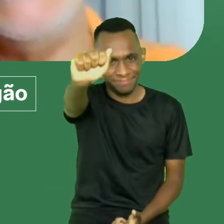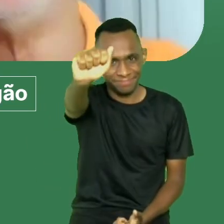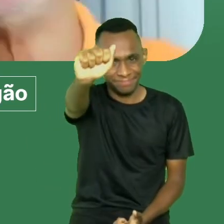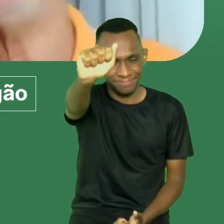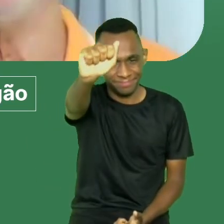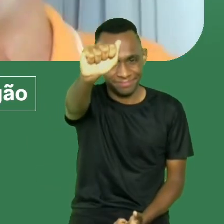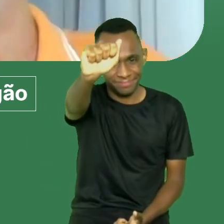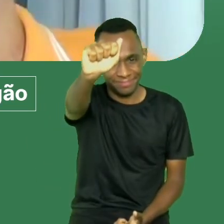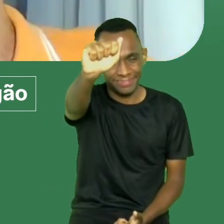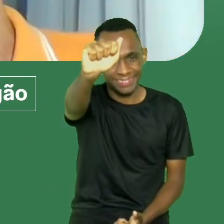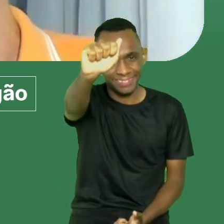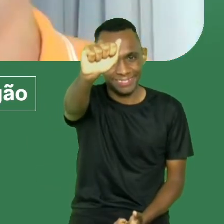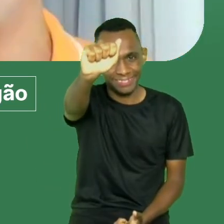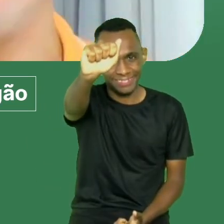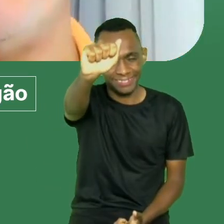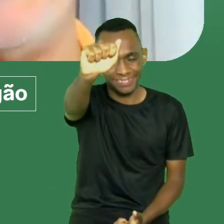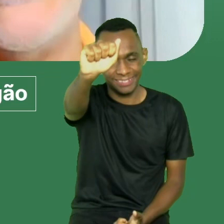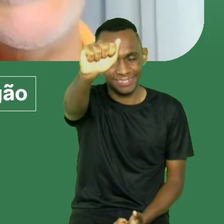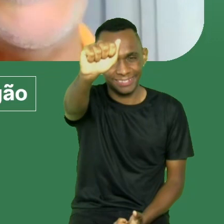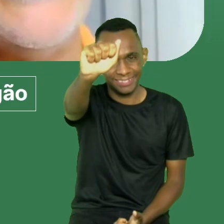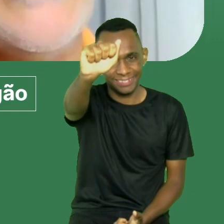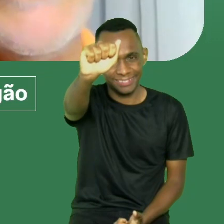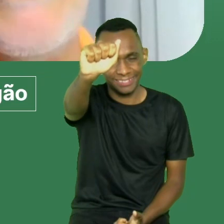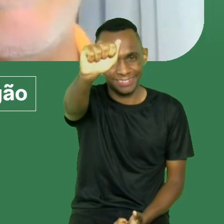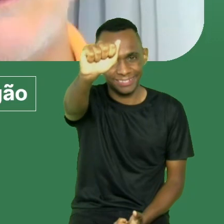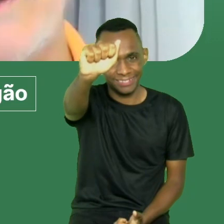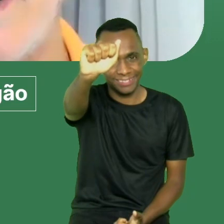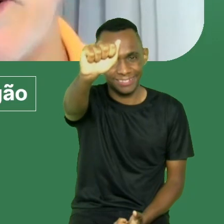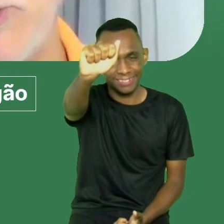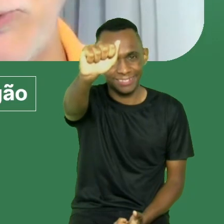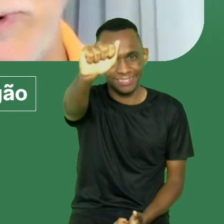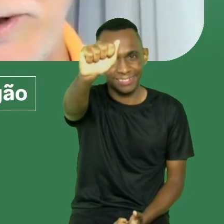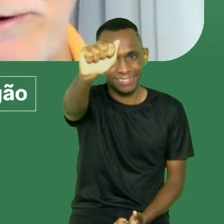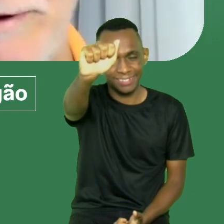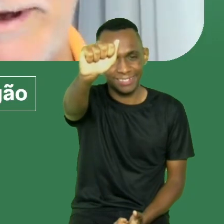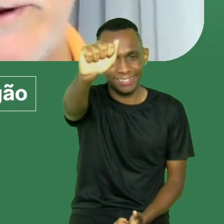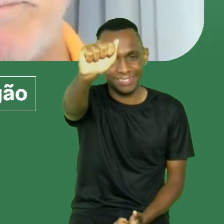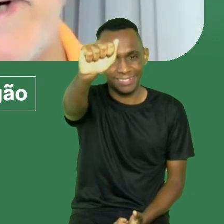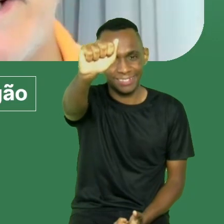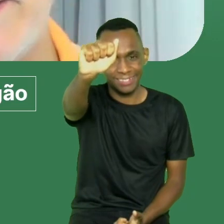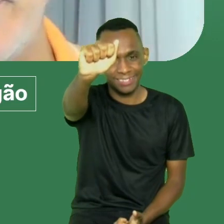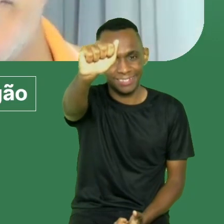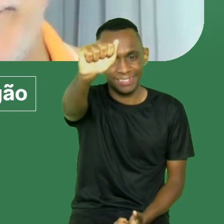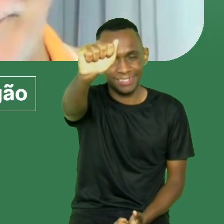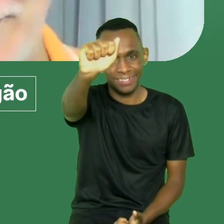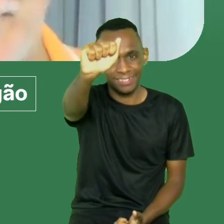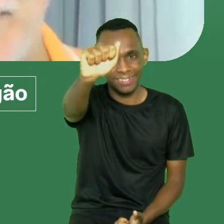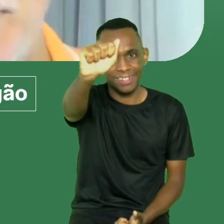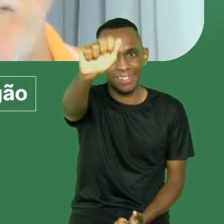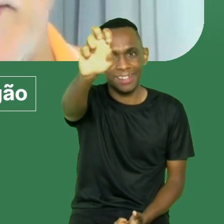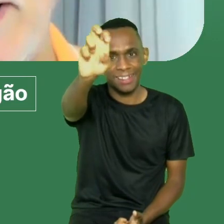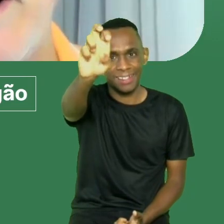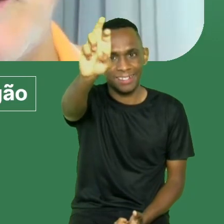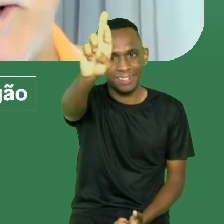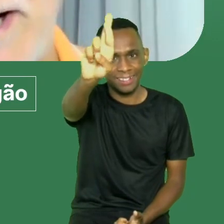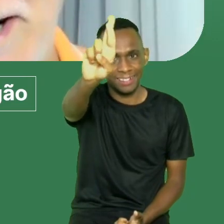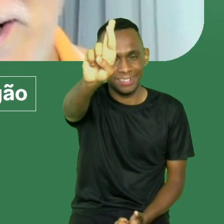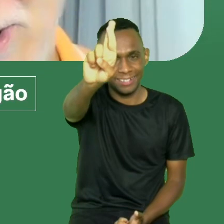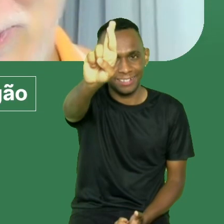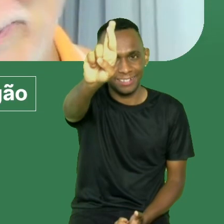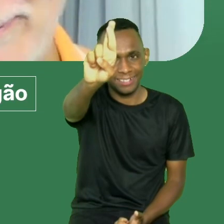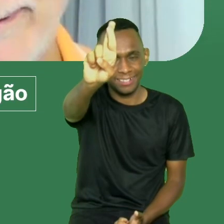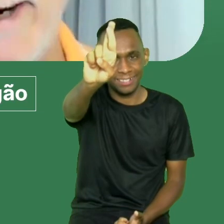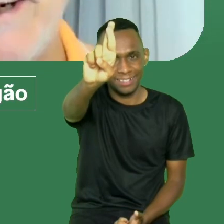Ah, é? Ah lá. Meu Aragão, acho que vem da Espanha. É isso aí